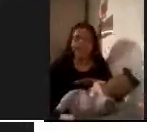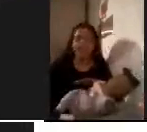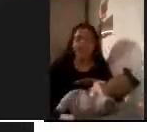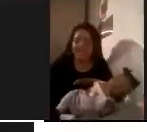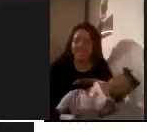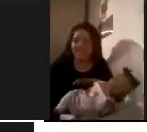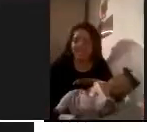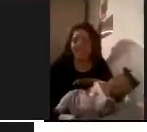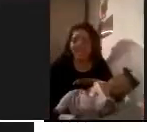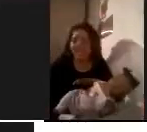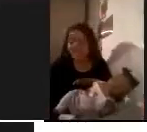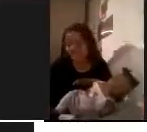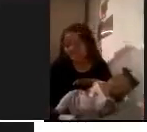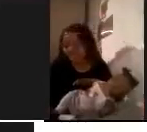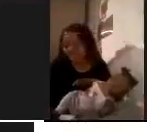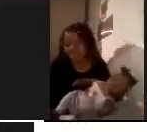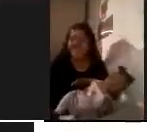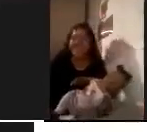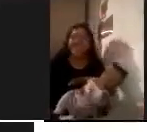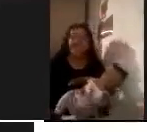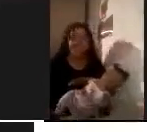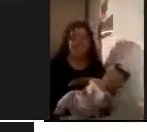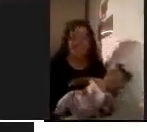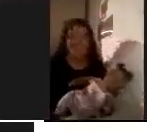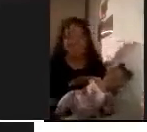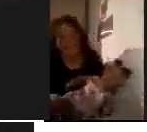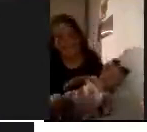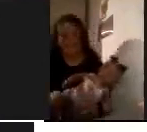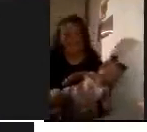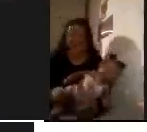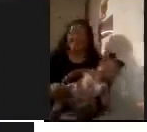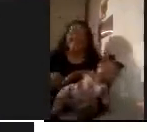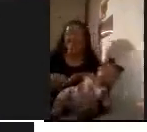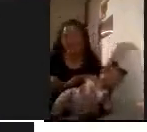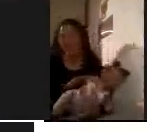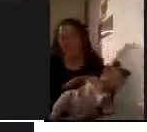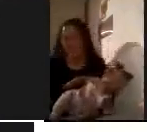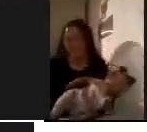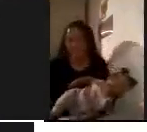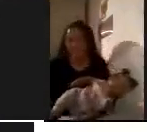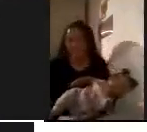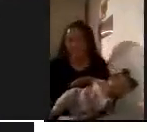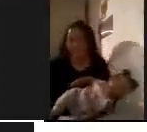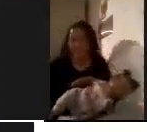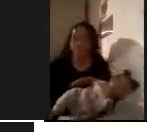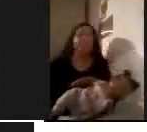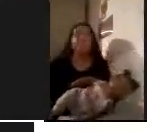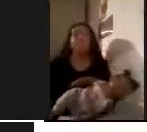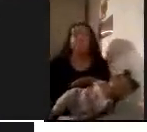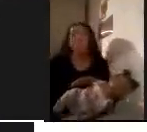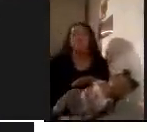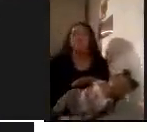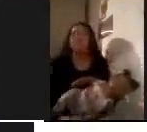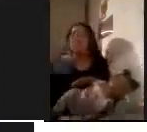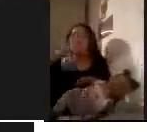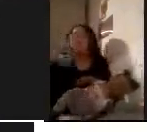Vou virar um peixe, vai me jogar na água. Depois eu morro afogado. No caso das mulheres que congelam o óvulo, no caso,